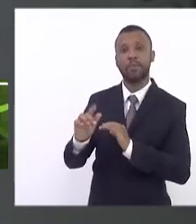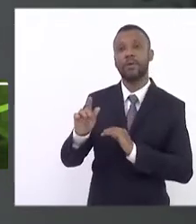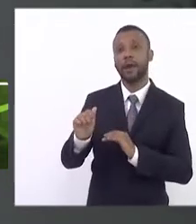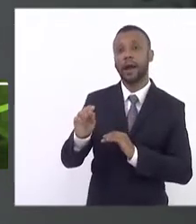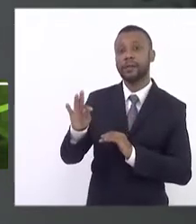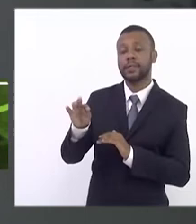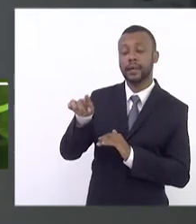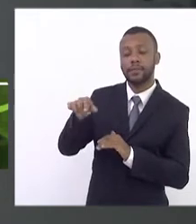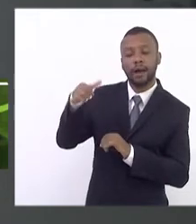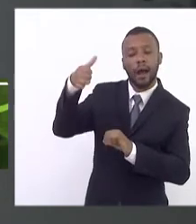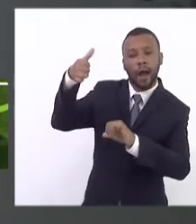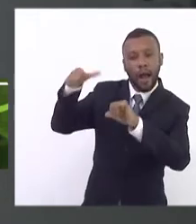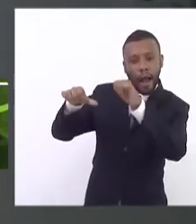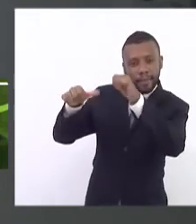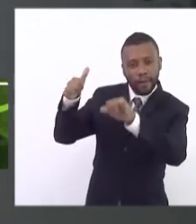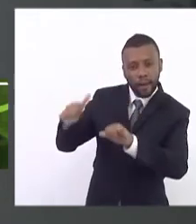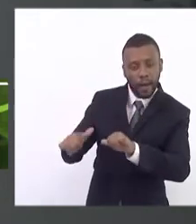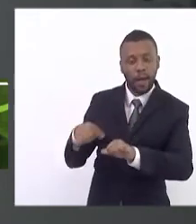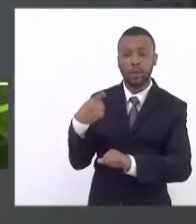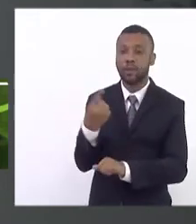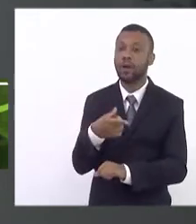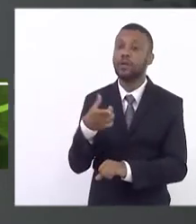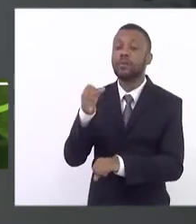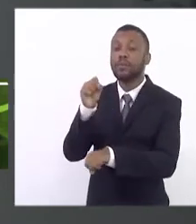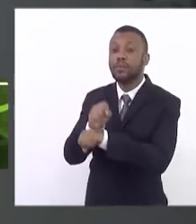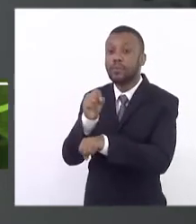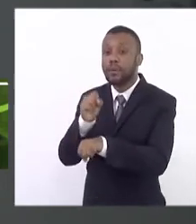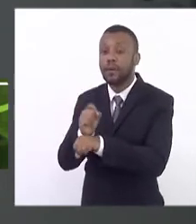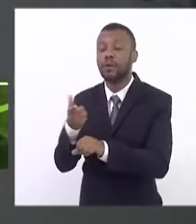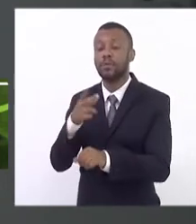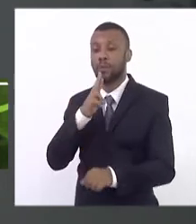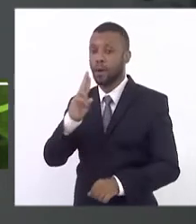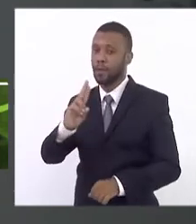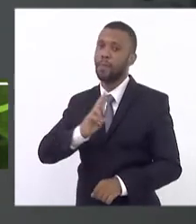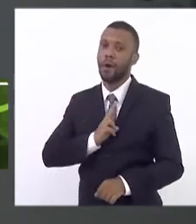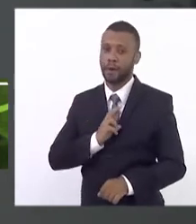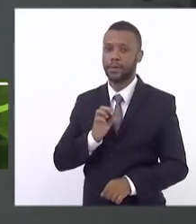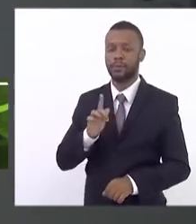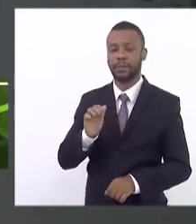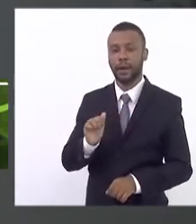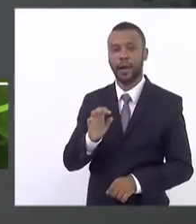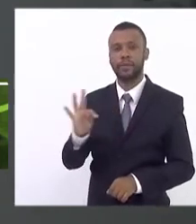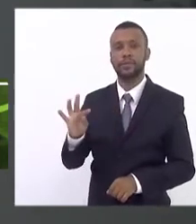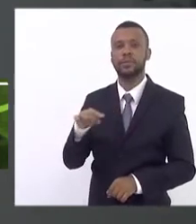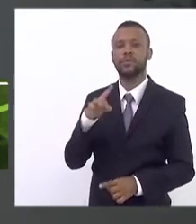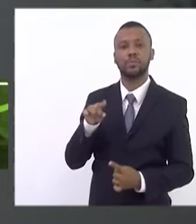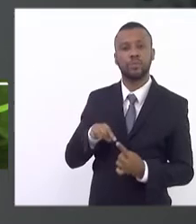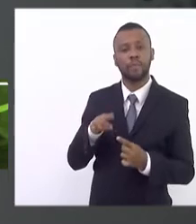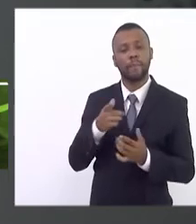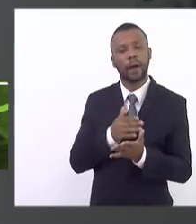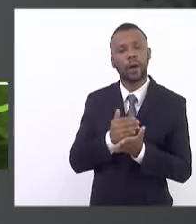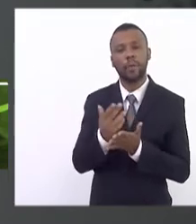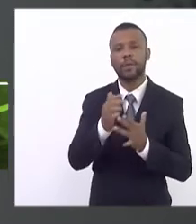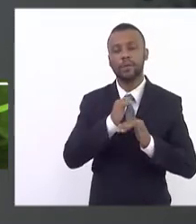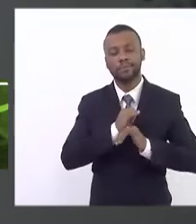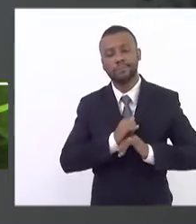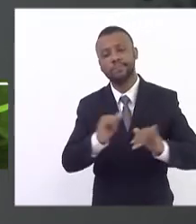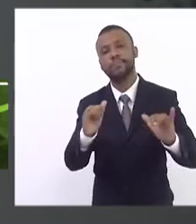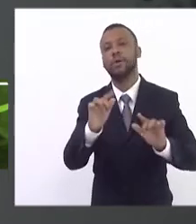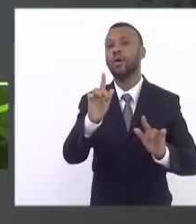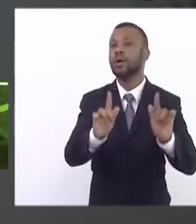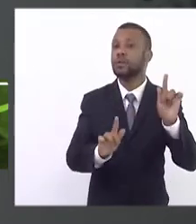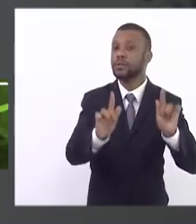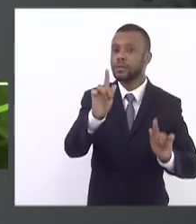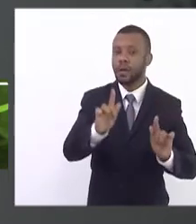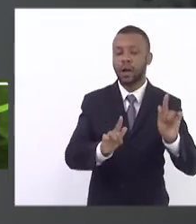análise, nós estamos só aguardando o retorno do GAT para poder lançar o edital de